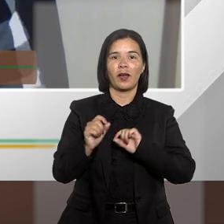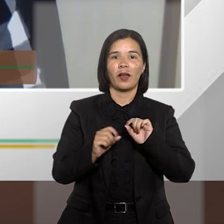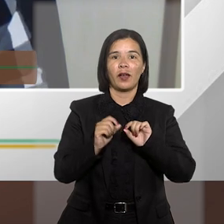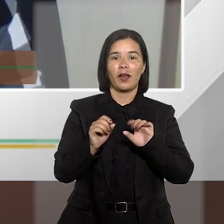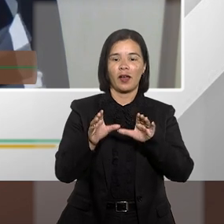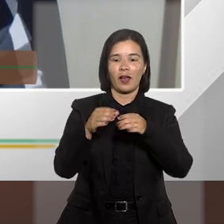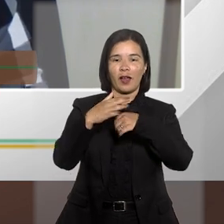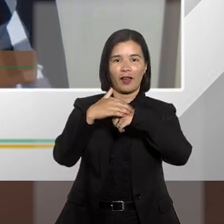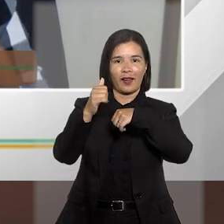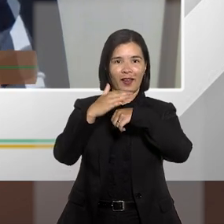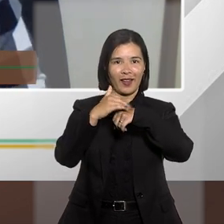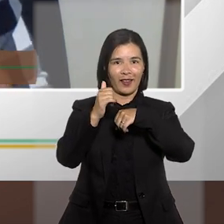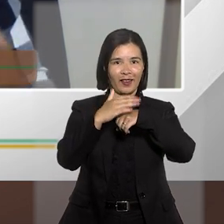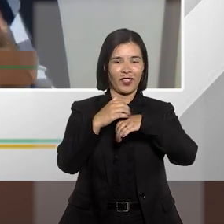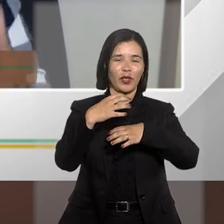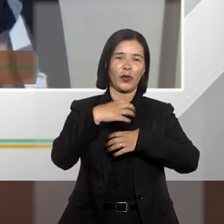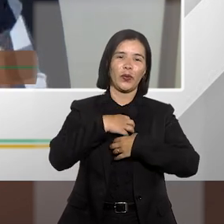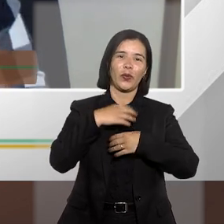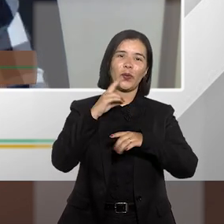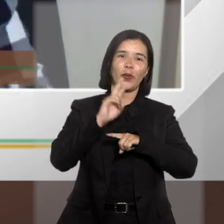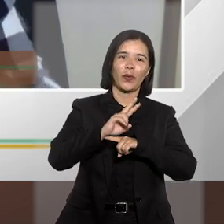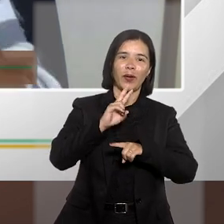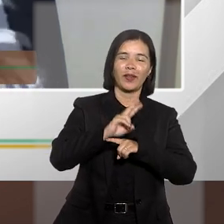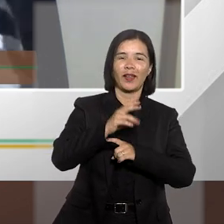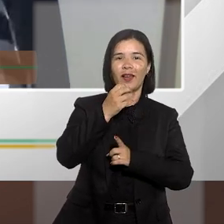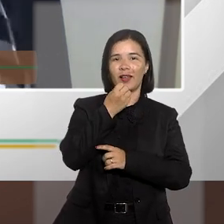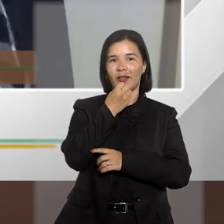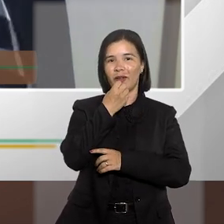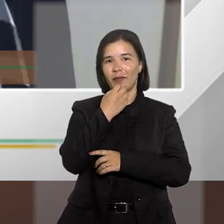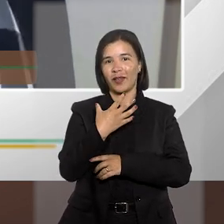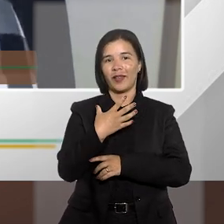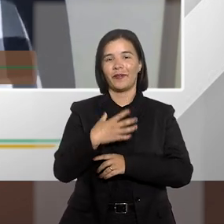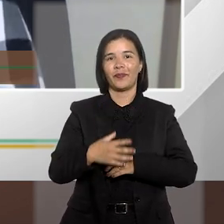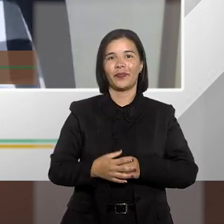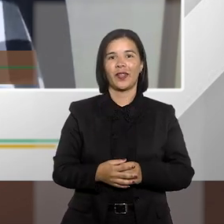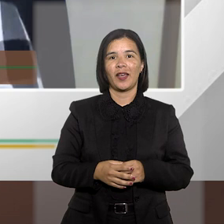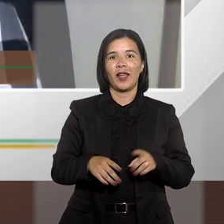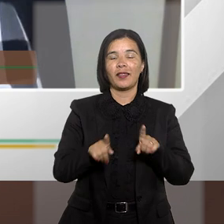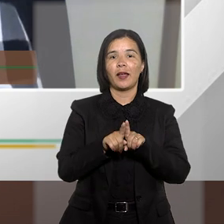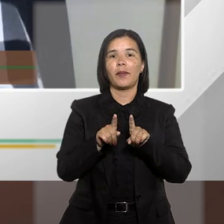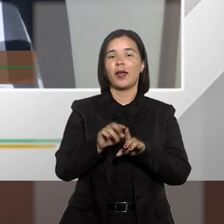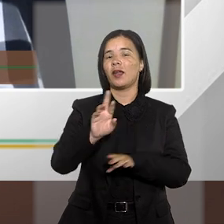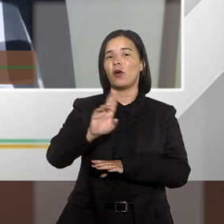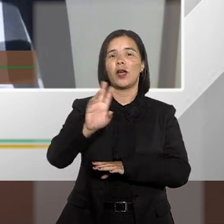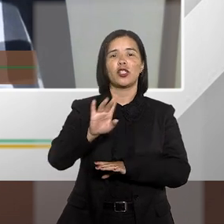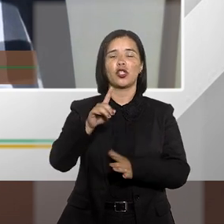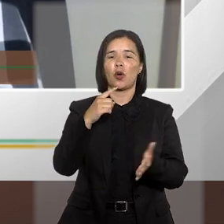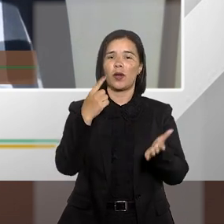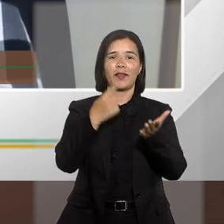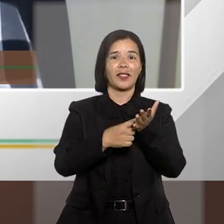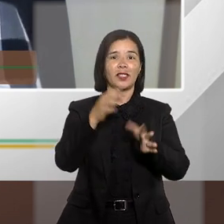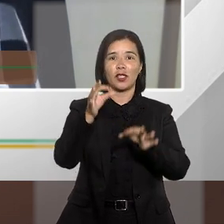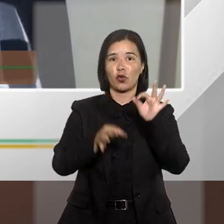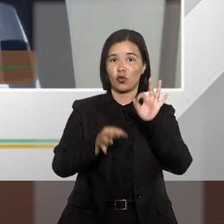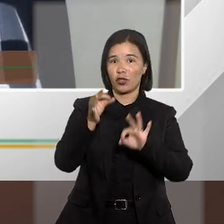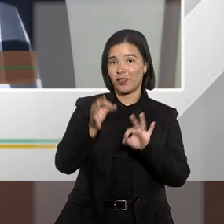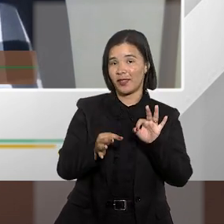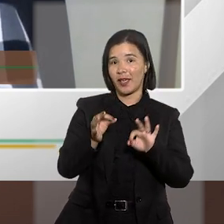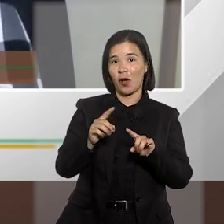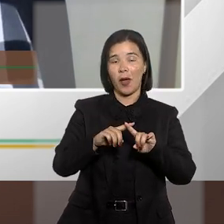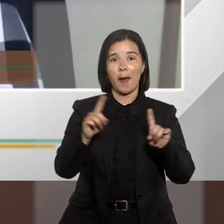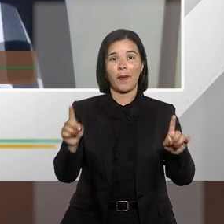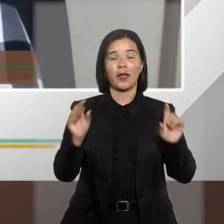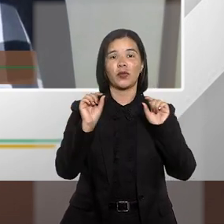a afeto, a carinho, a cuidado, a bem-estar. Eu acho que não é só meramente a decisão judicial, mas de como você pode